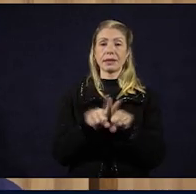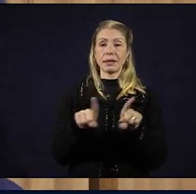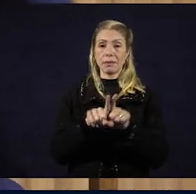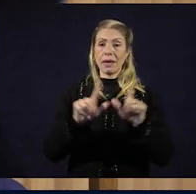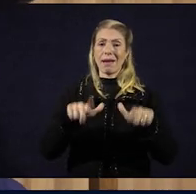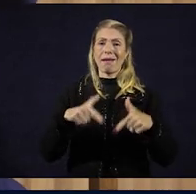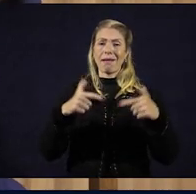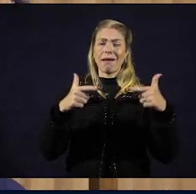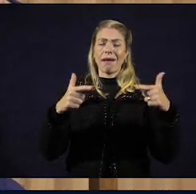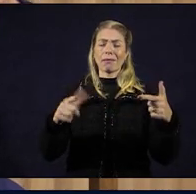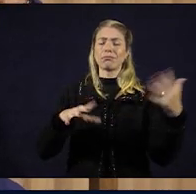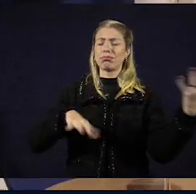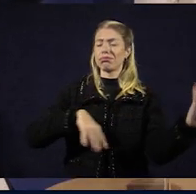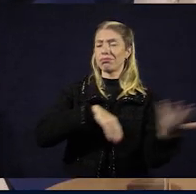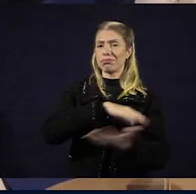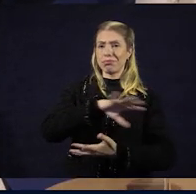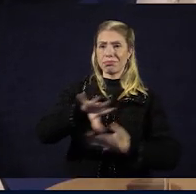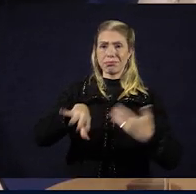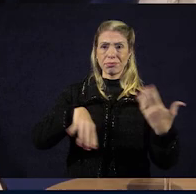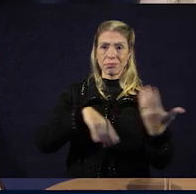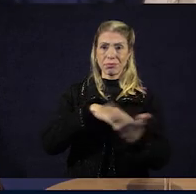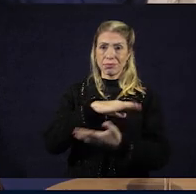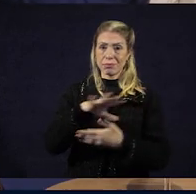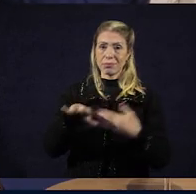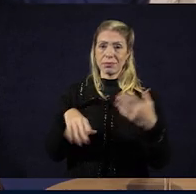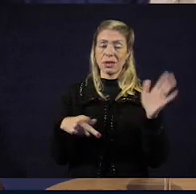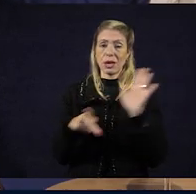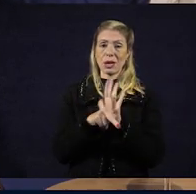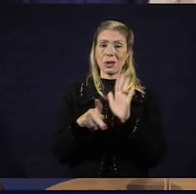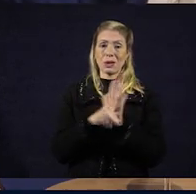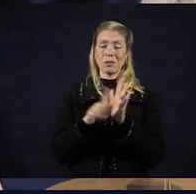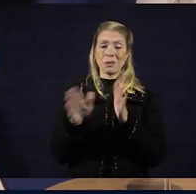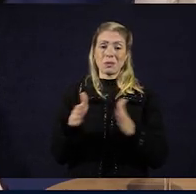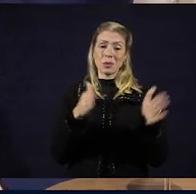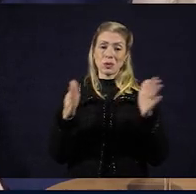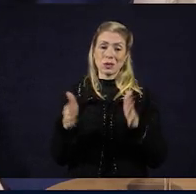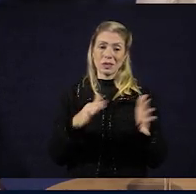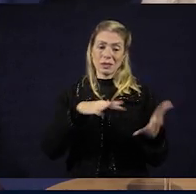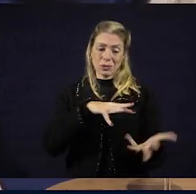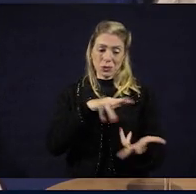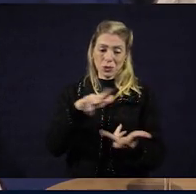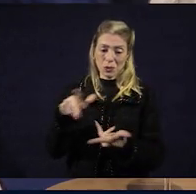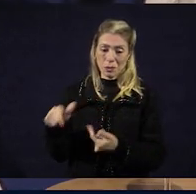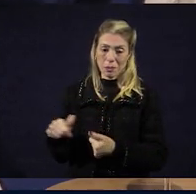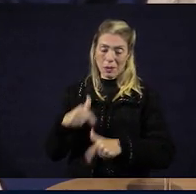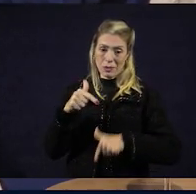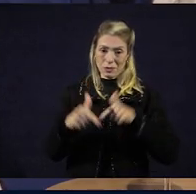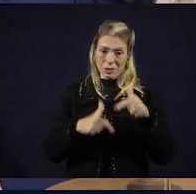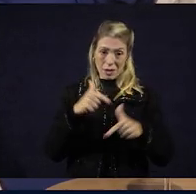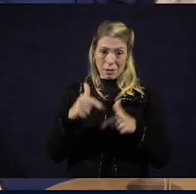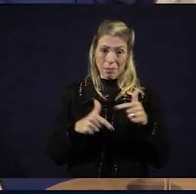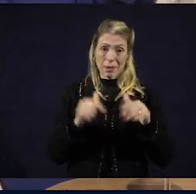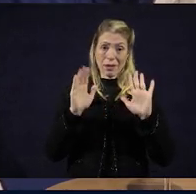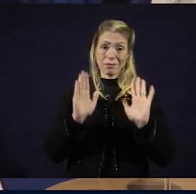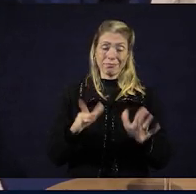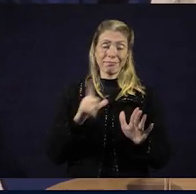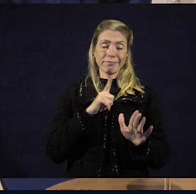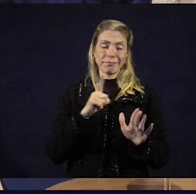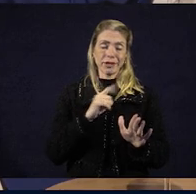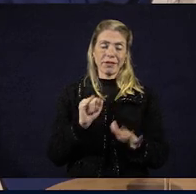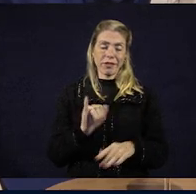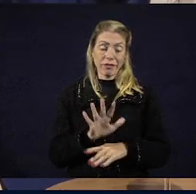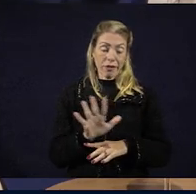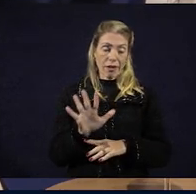desorganizou mais ainda as cadeias produtivas globais obviamente que esse foi um caldo de pressão inflacionária